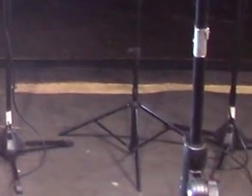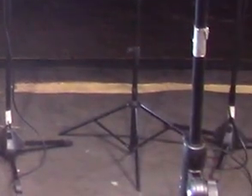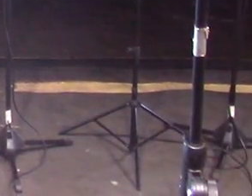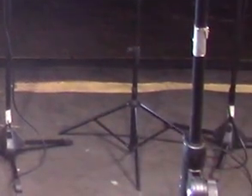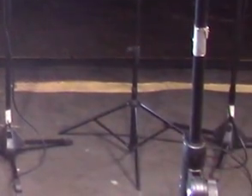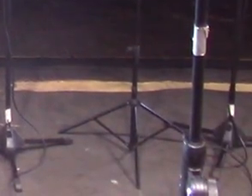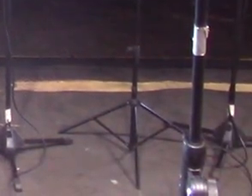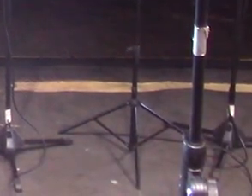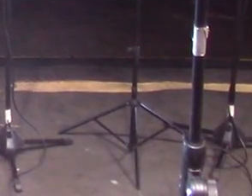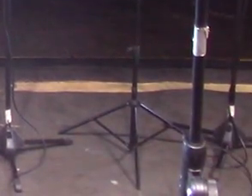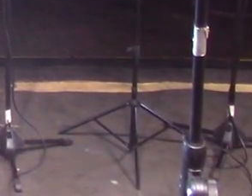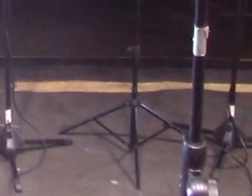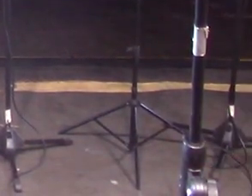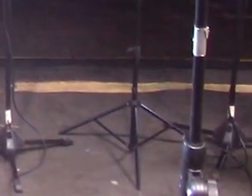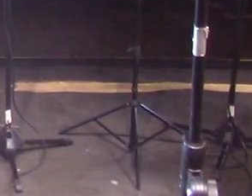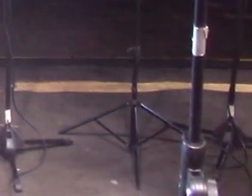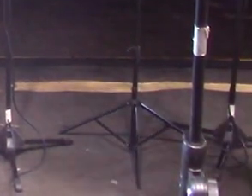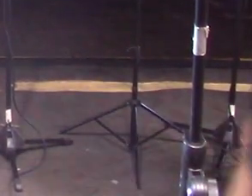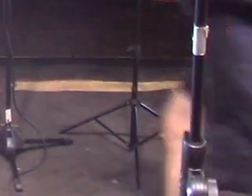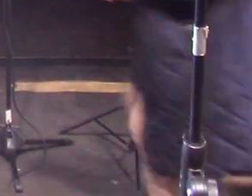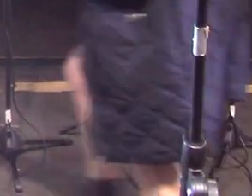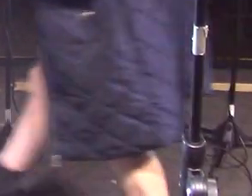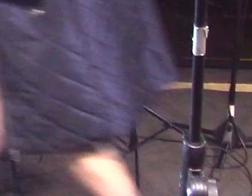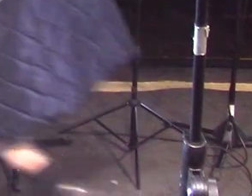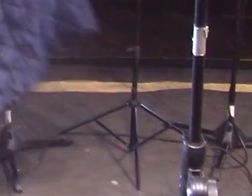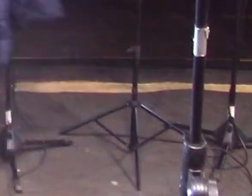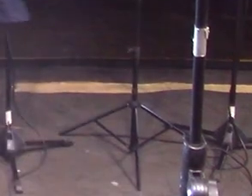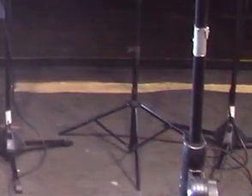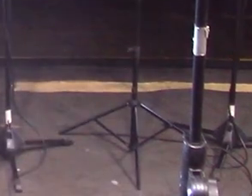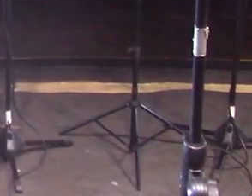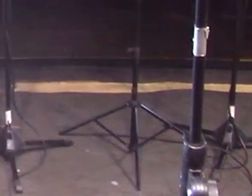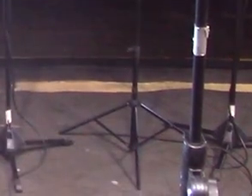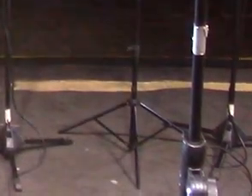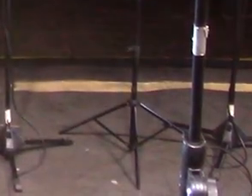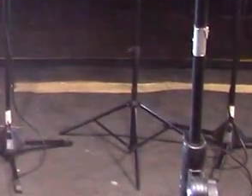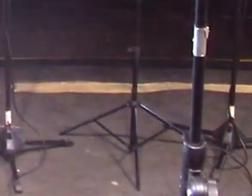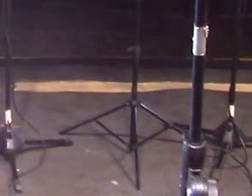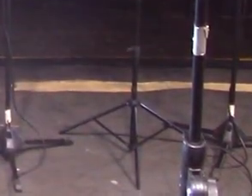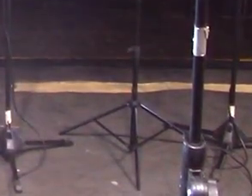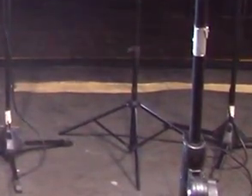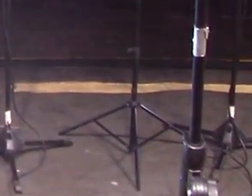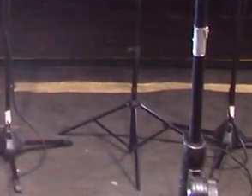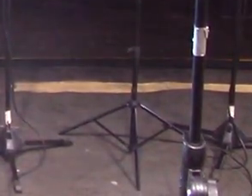ouro, na gota da pitada com cordão de ouro.